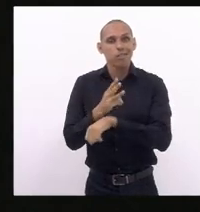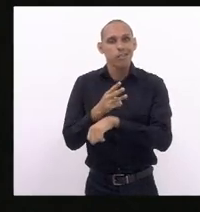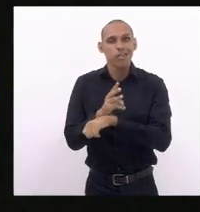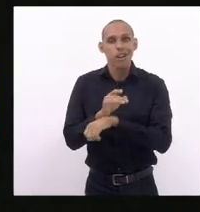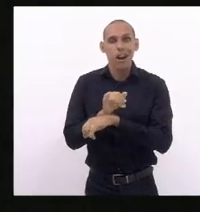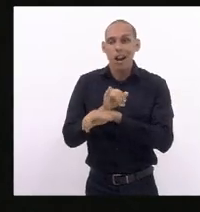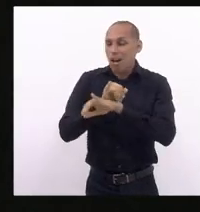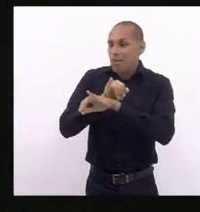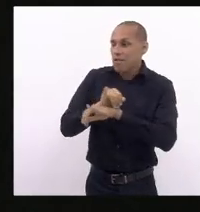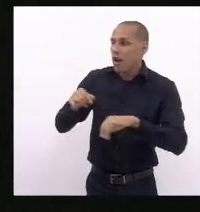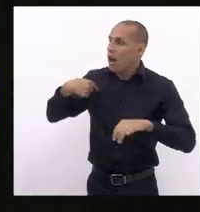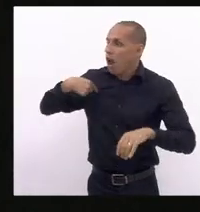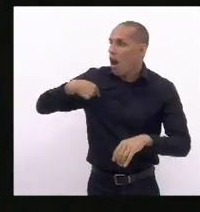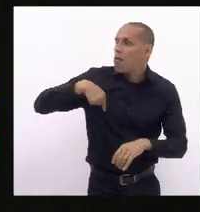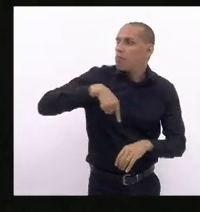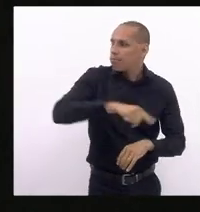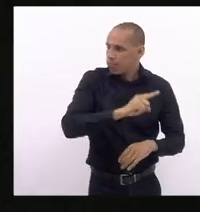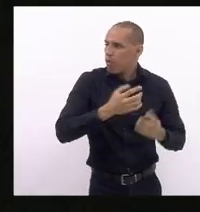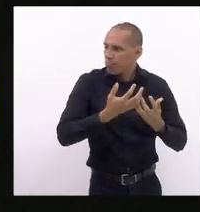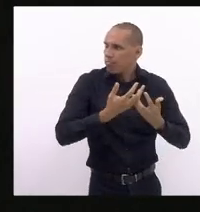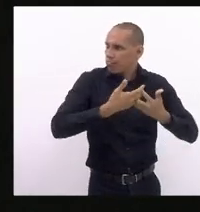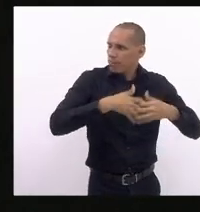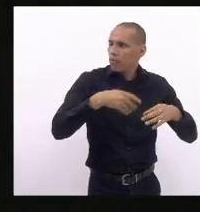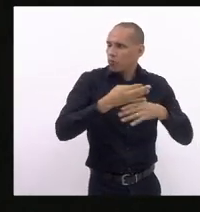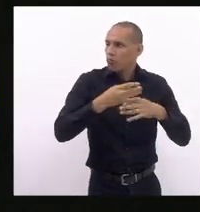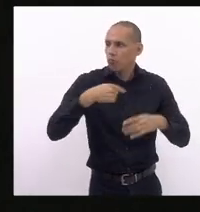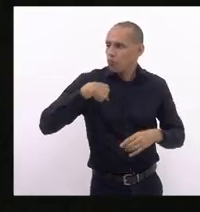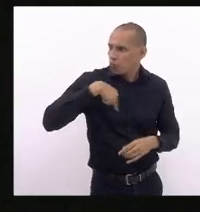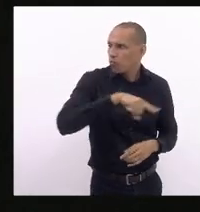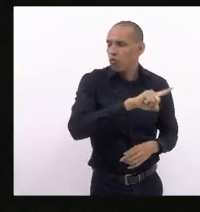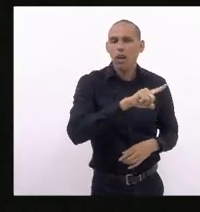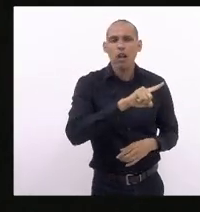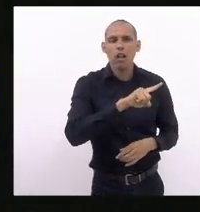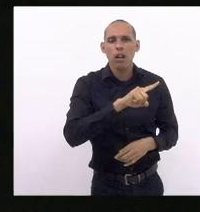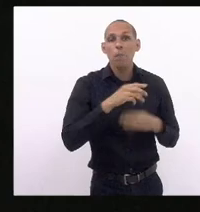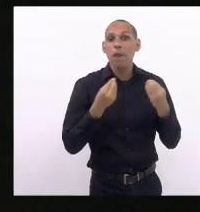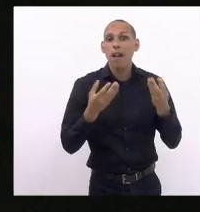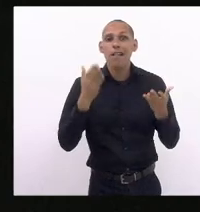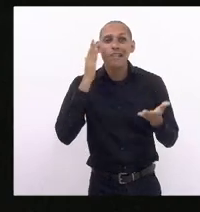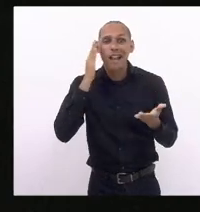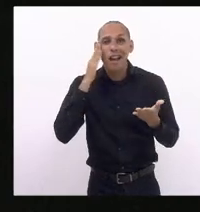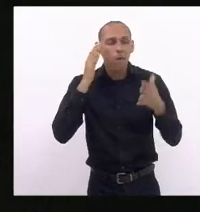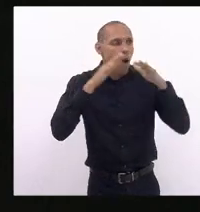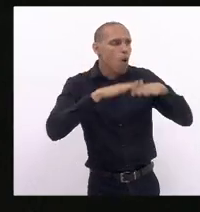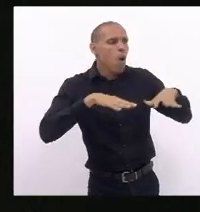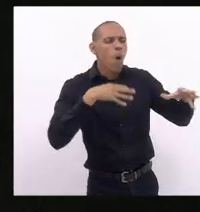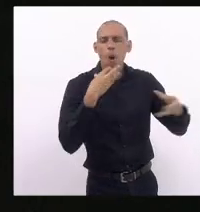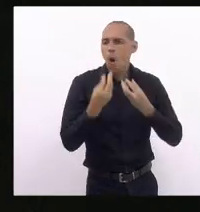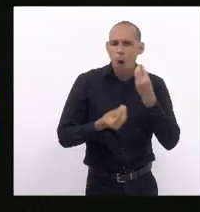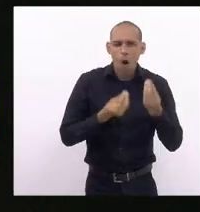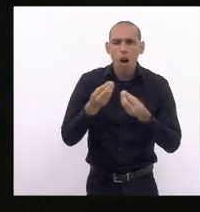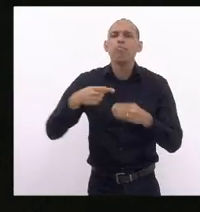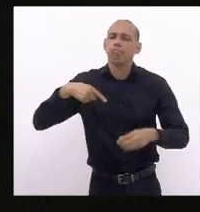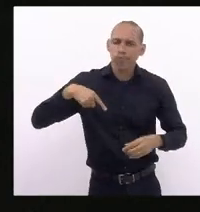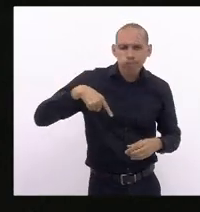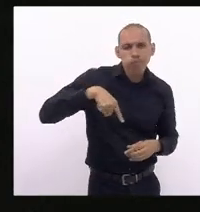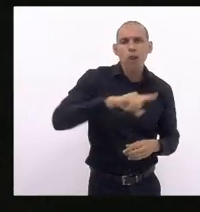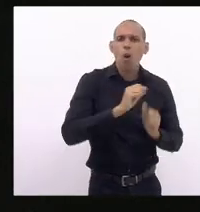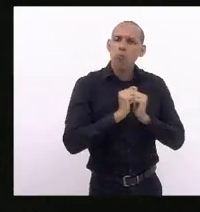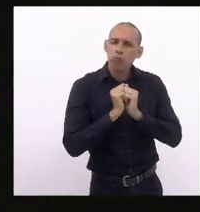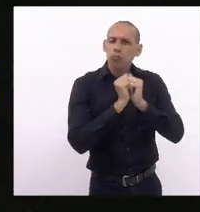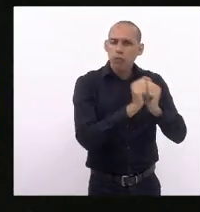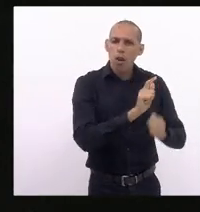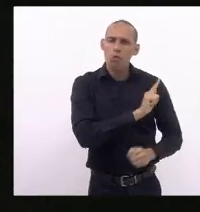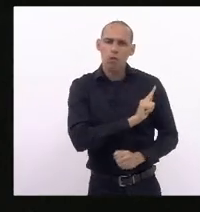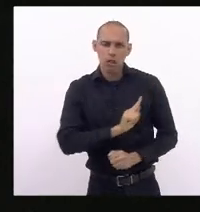informou que estava indo para a cidade de Petrópolis para entender o que estava acontecendo, e assim o fez em companhia do